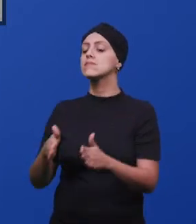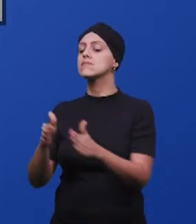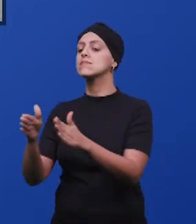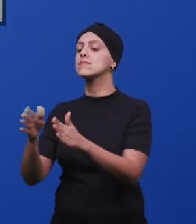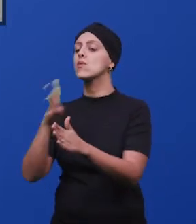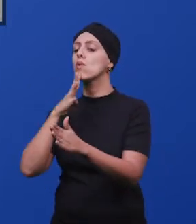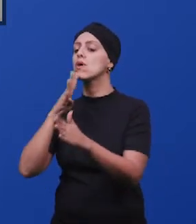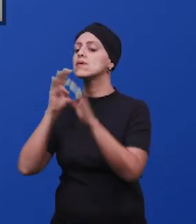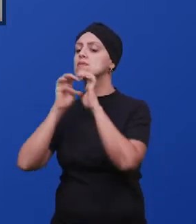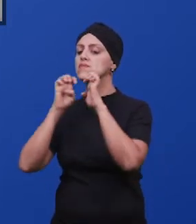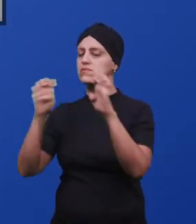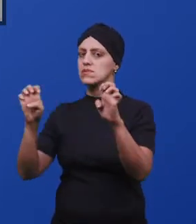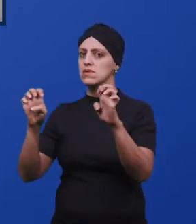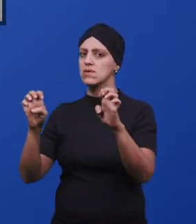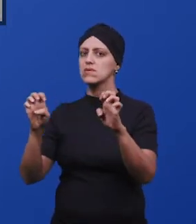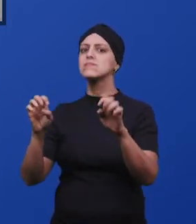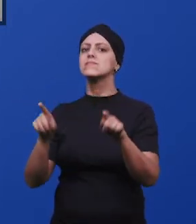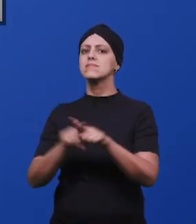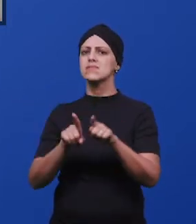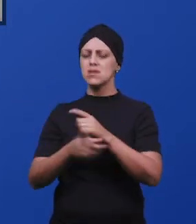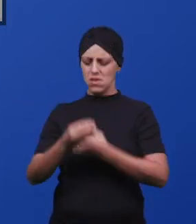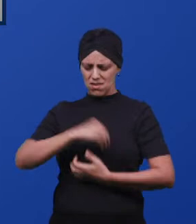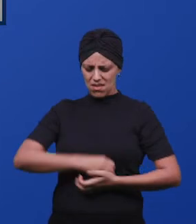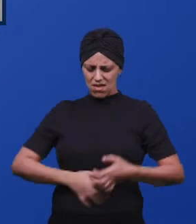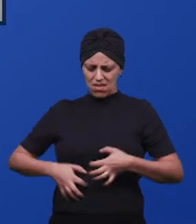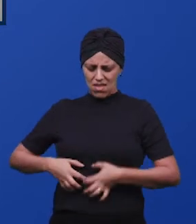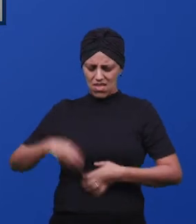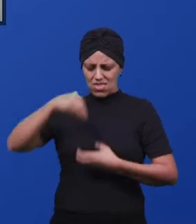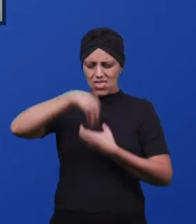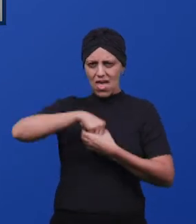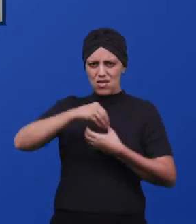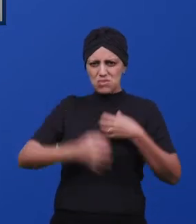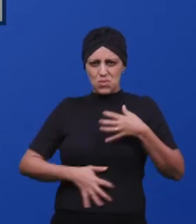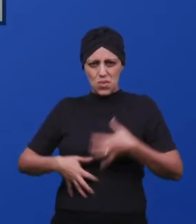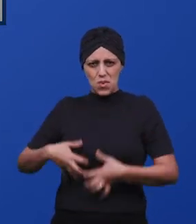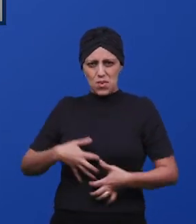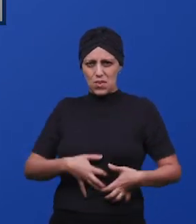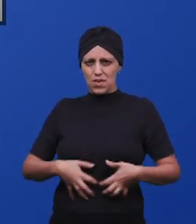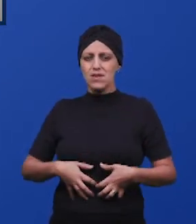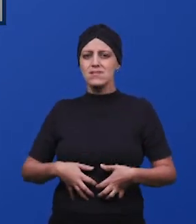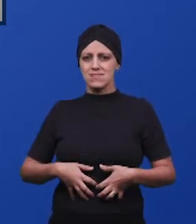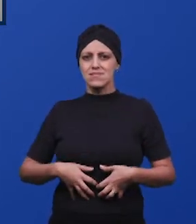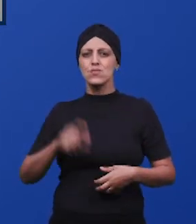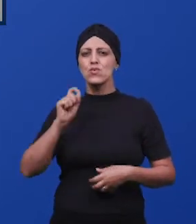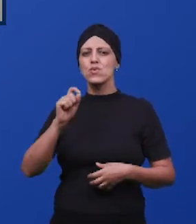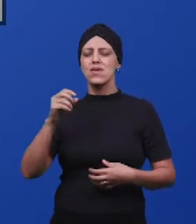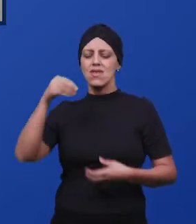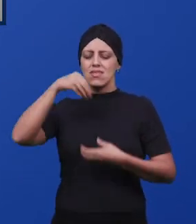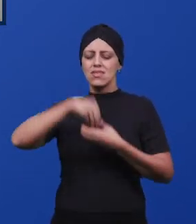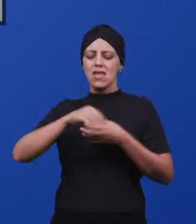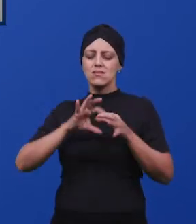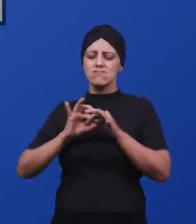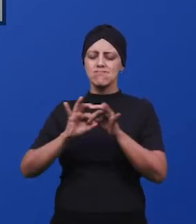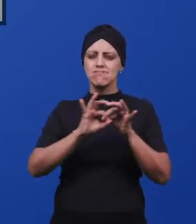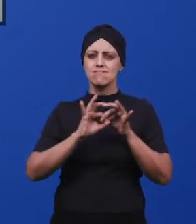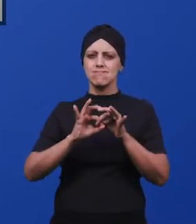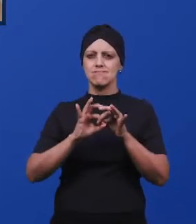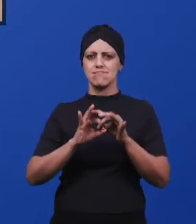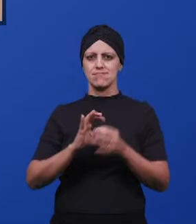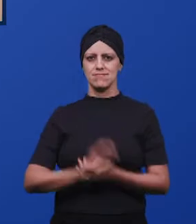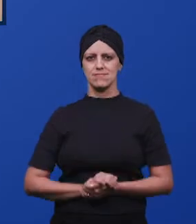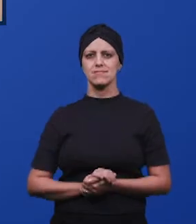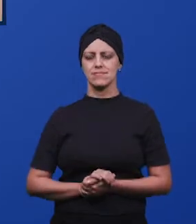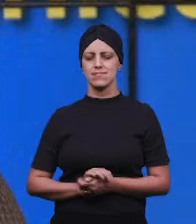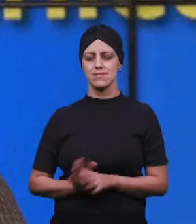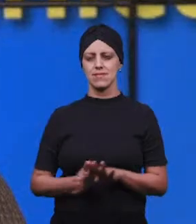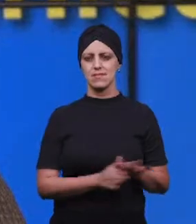no Evangelho. E a fressura é o alimento interno que está no íntimo. Amém? A